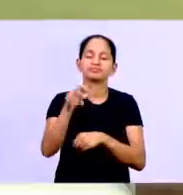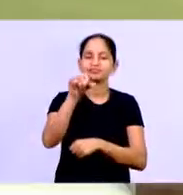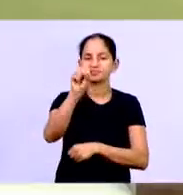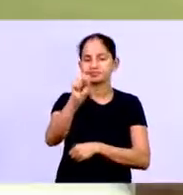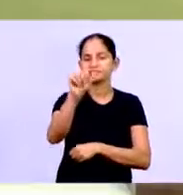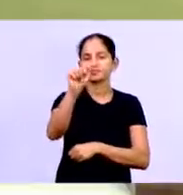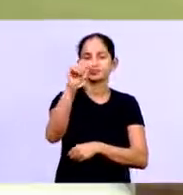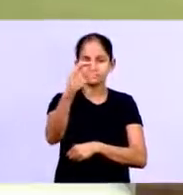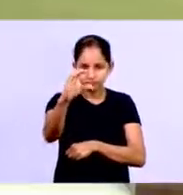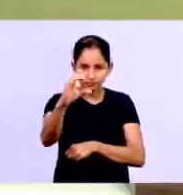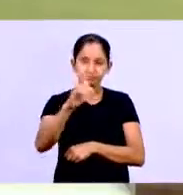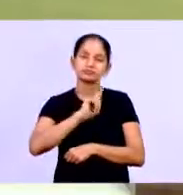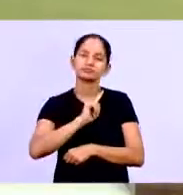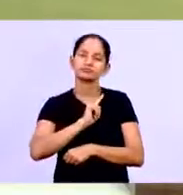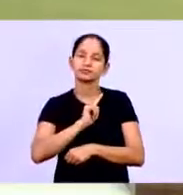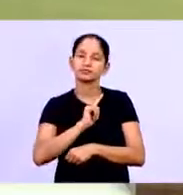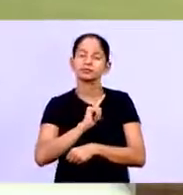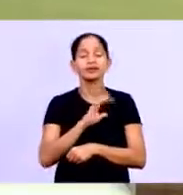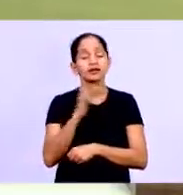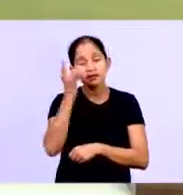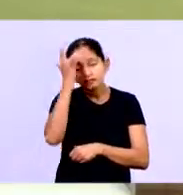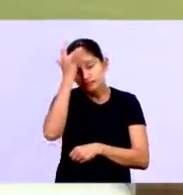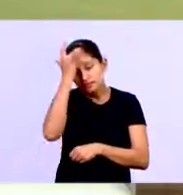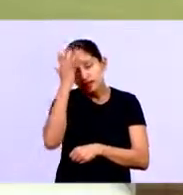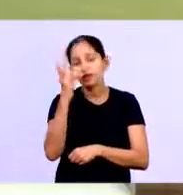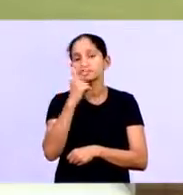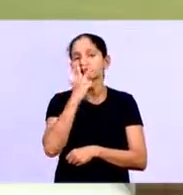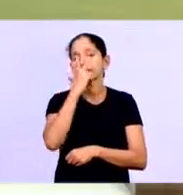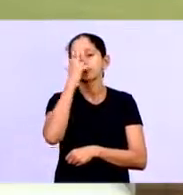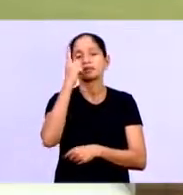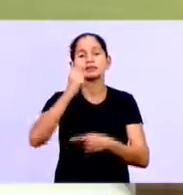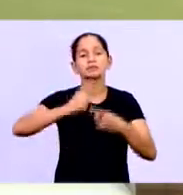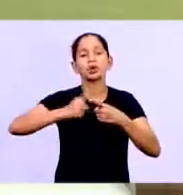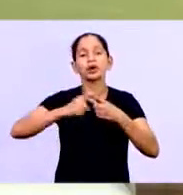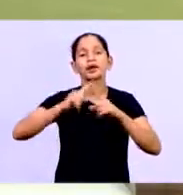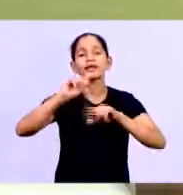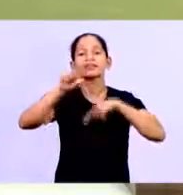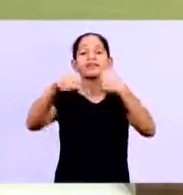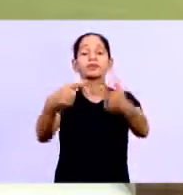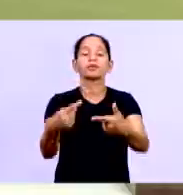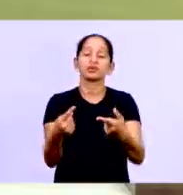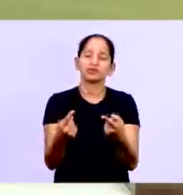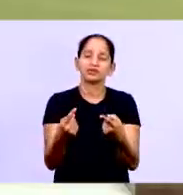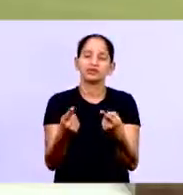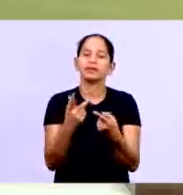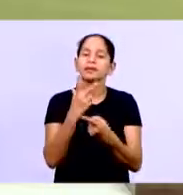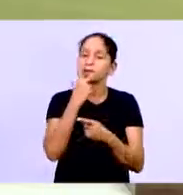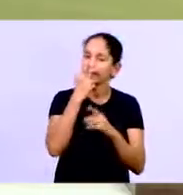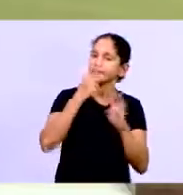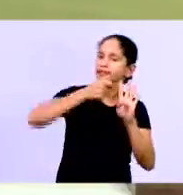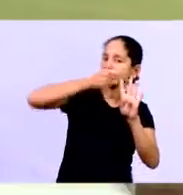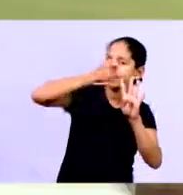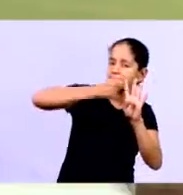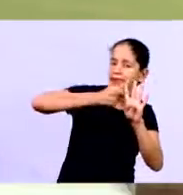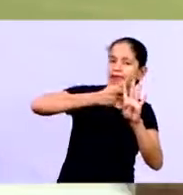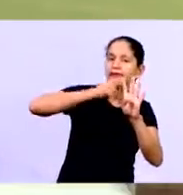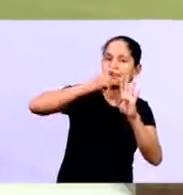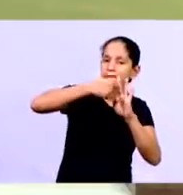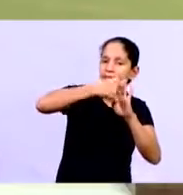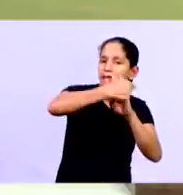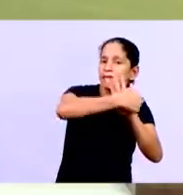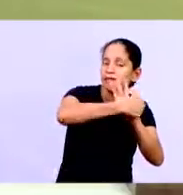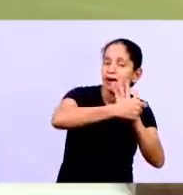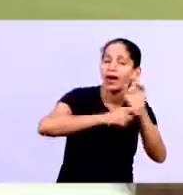longo prazo, o método SAC é mais utilizado e a gente vai ver por quê. Porque as parcelas tendem a diminuir até a